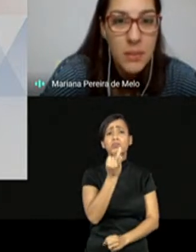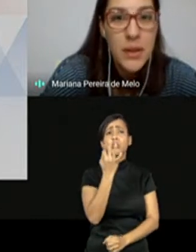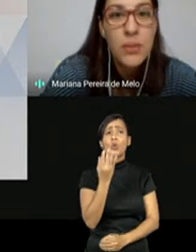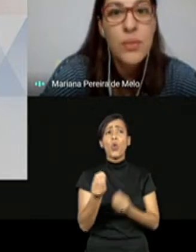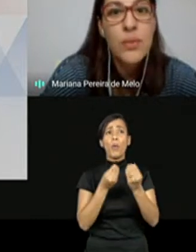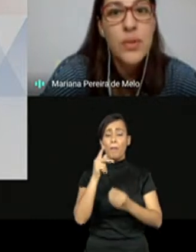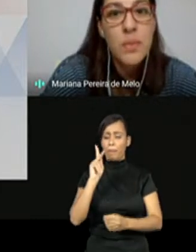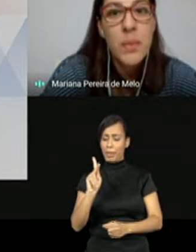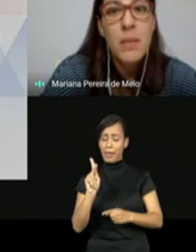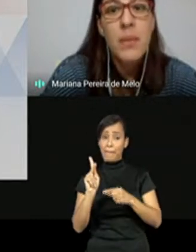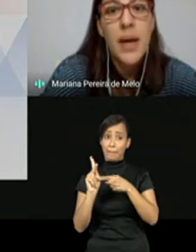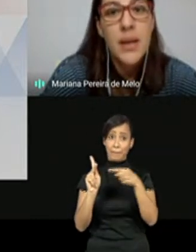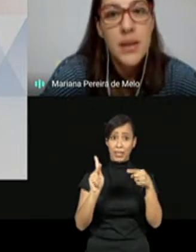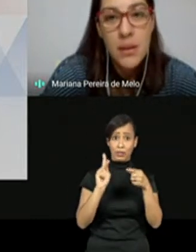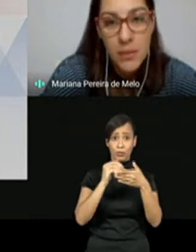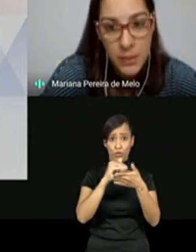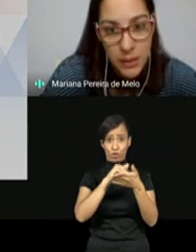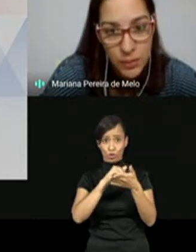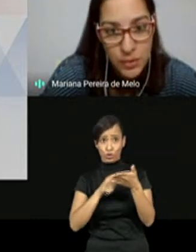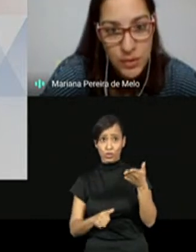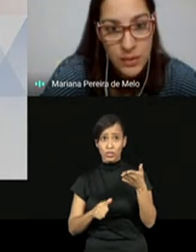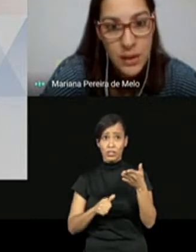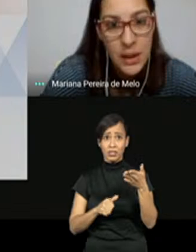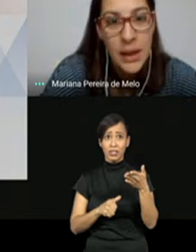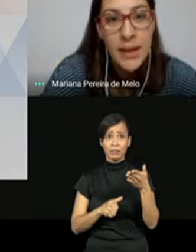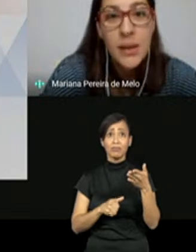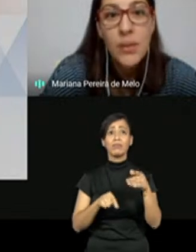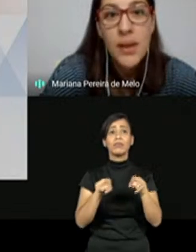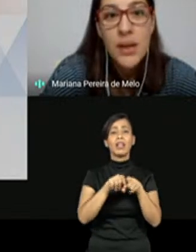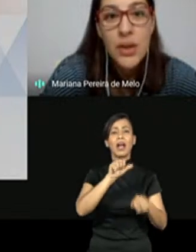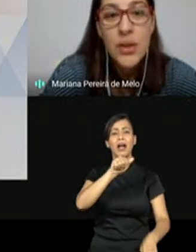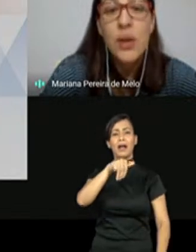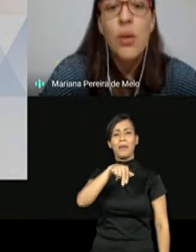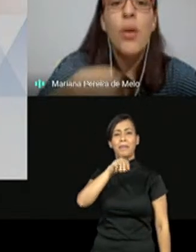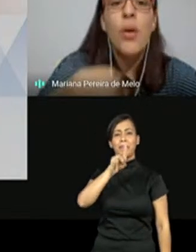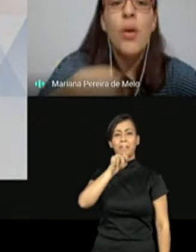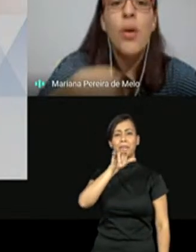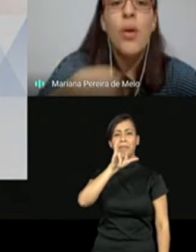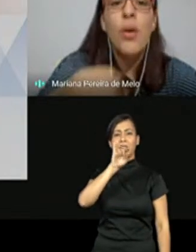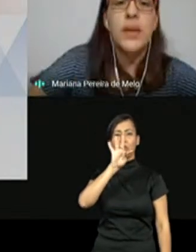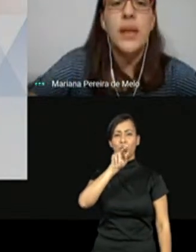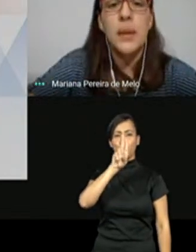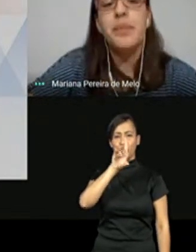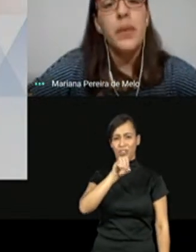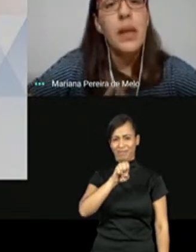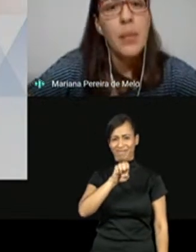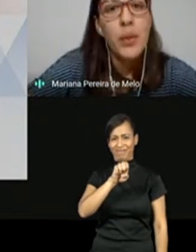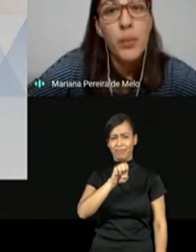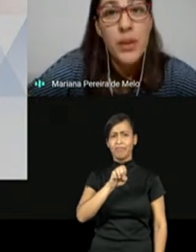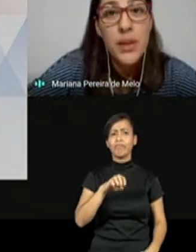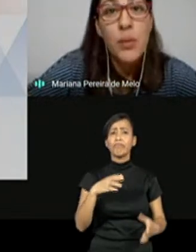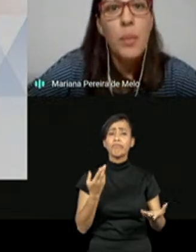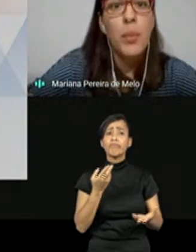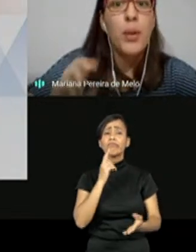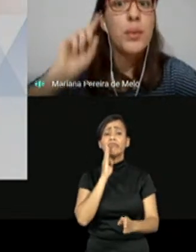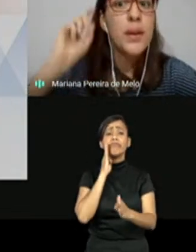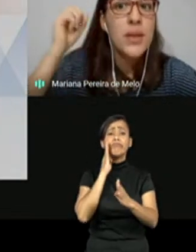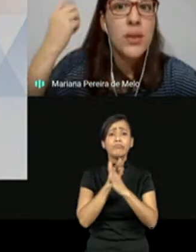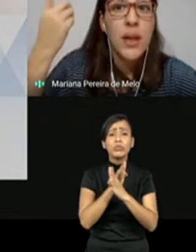a semi-amplitude, P mais a semi-amplitude. Então, o que, que a gente encontra aqui? A